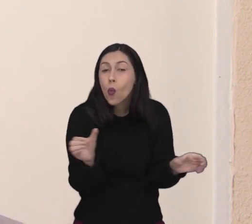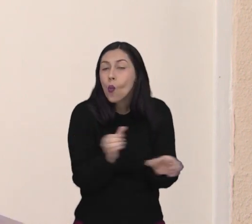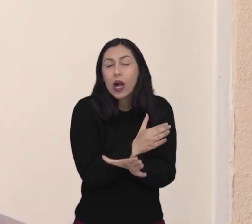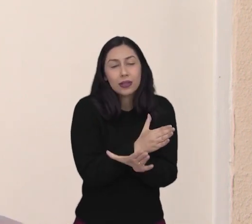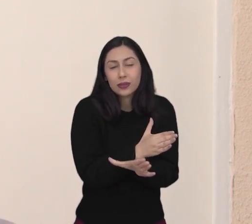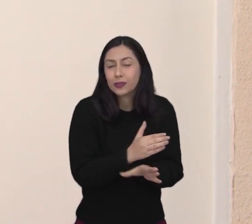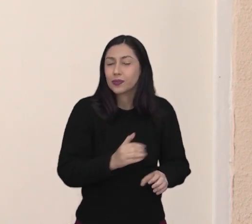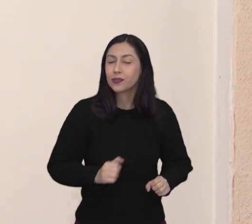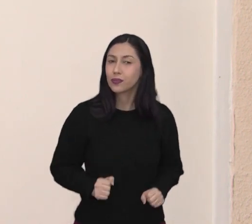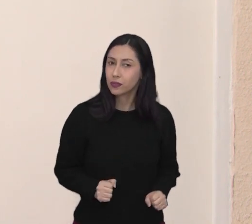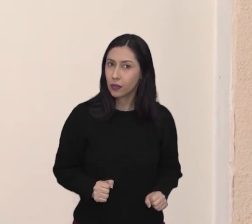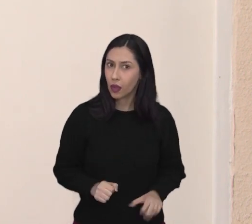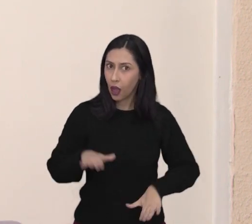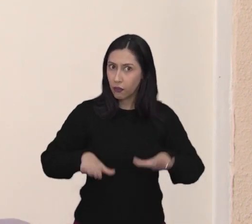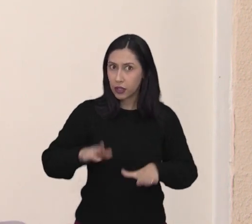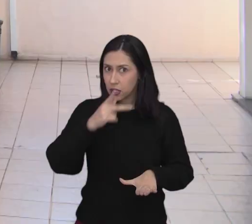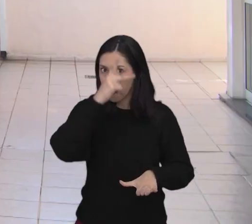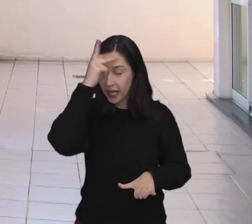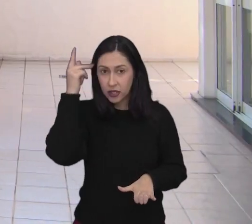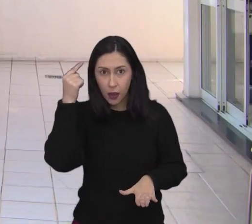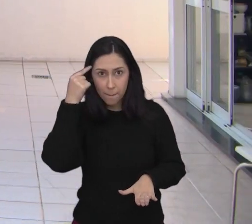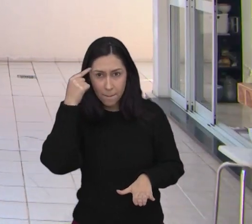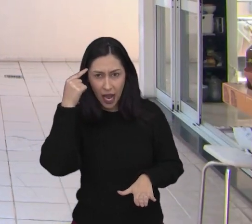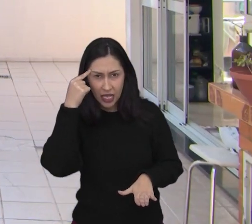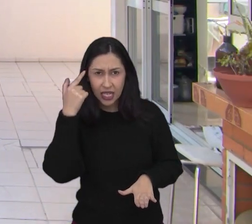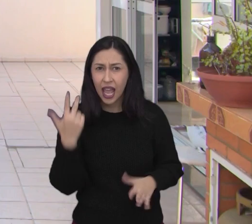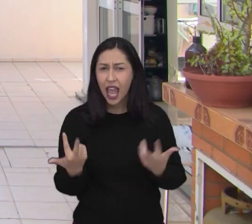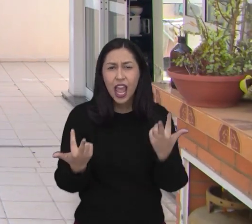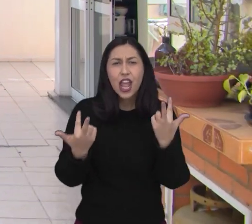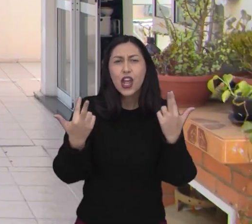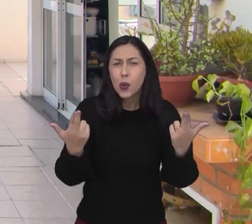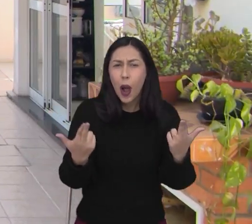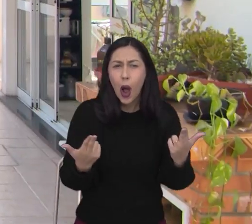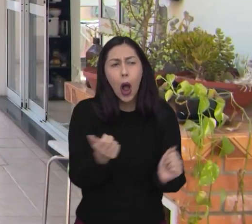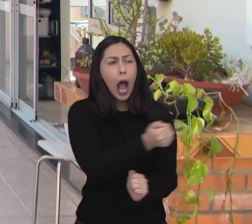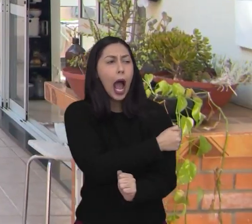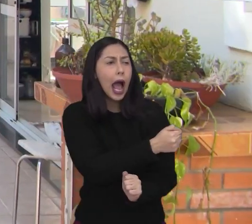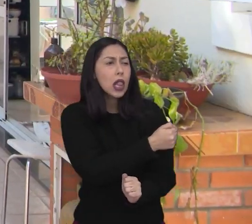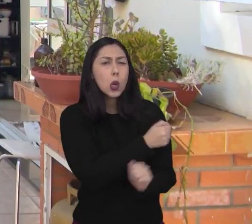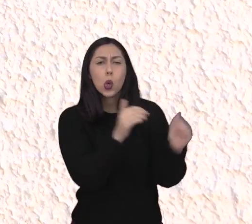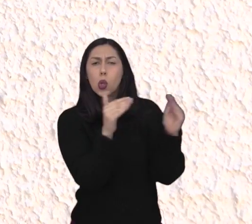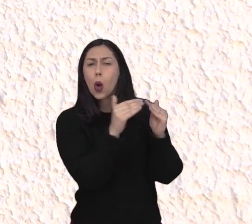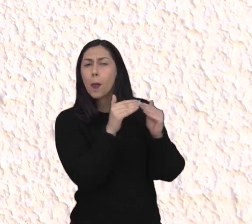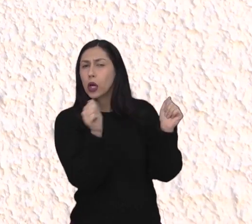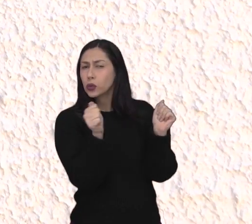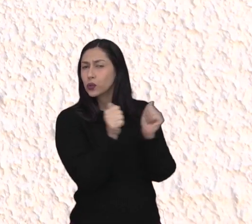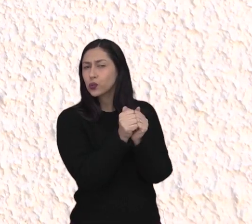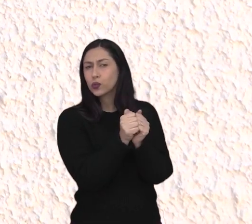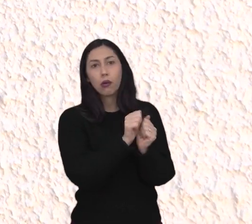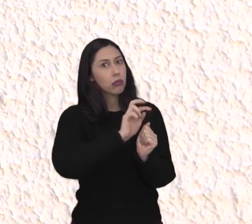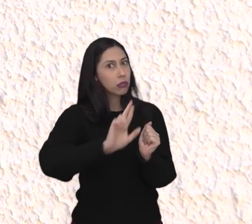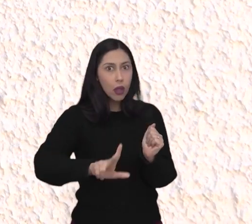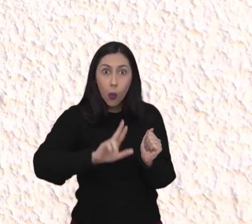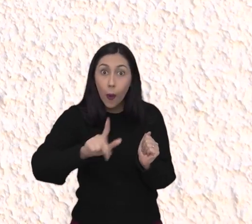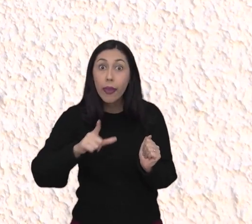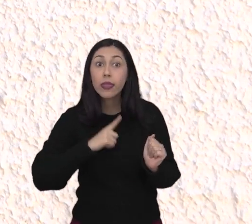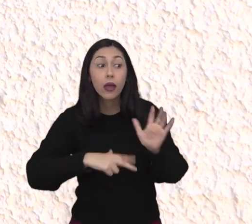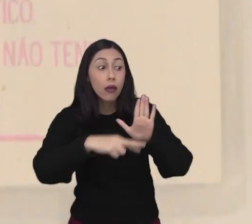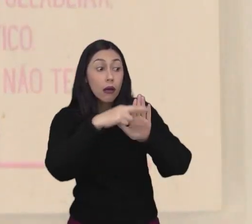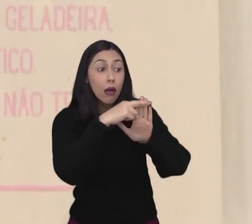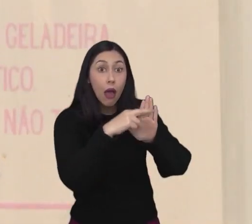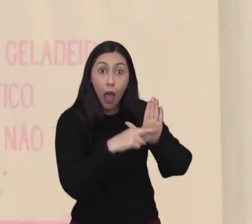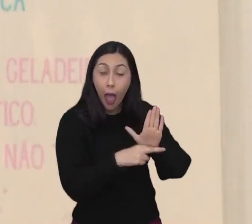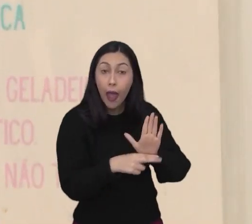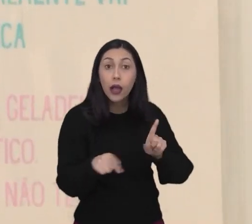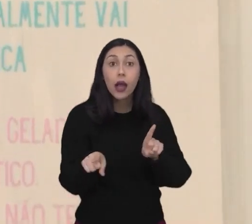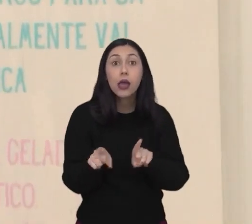aluguel, já com tudo mesmo incluso. E se engana quem pensa que os co-livings são iguais às repúblicas que conhecemos.